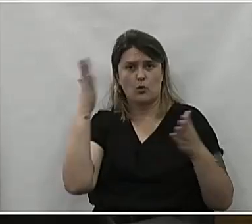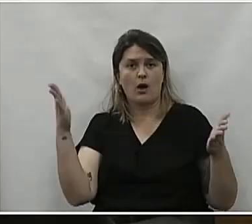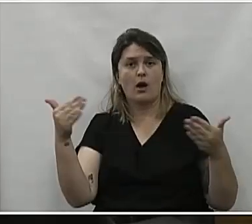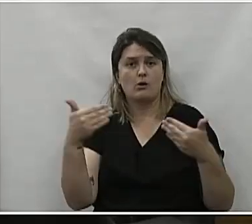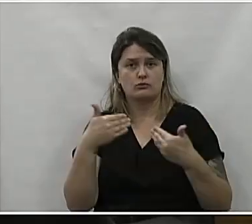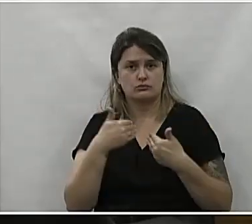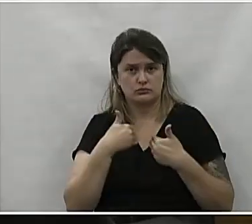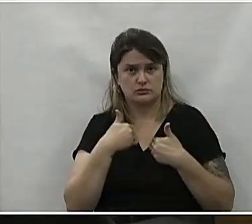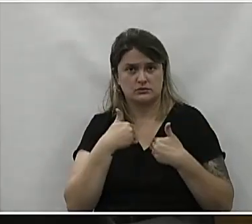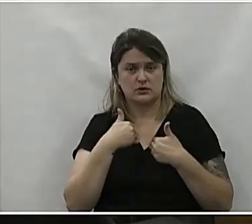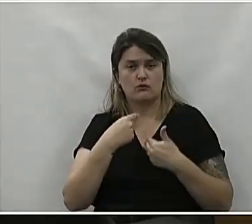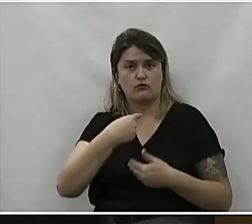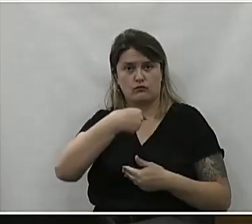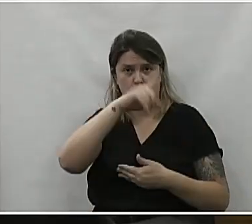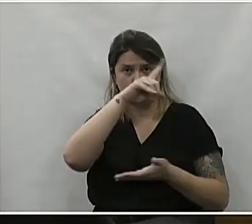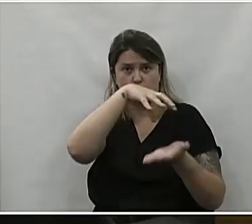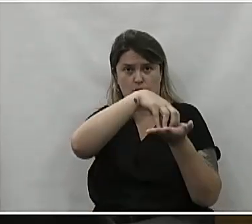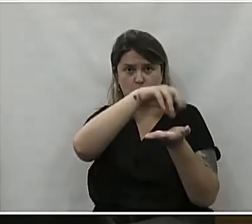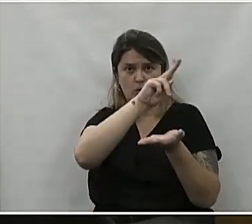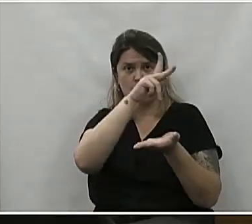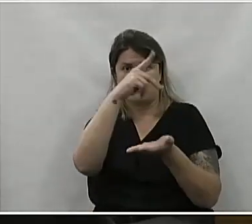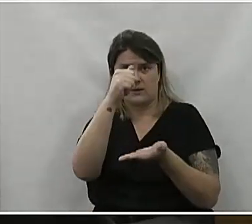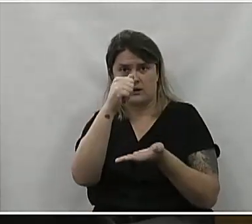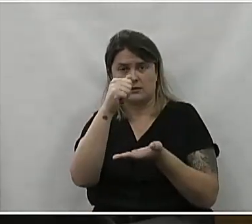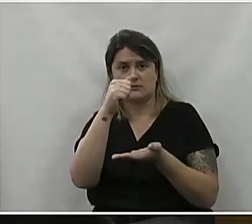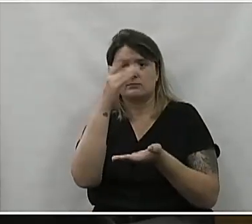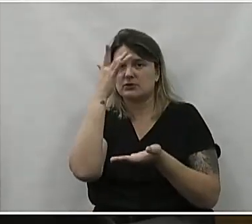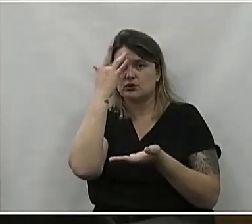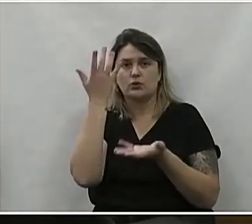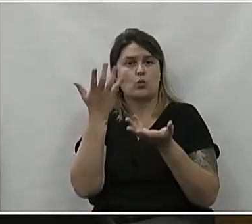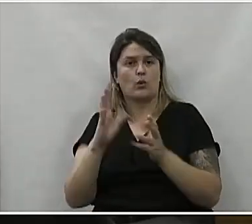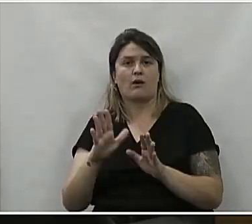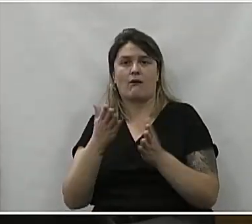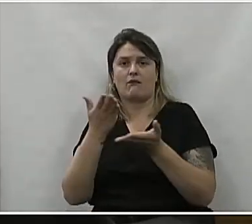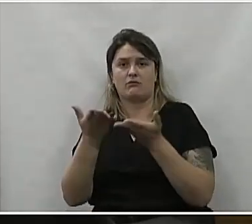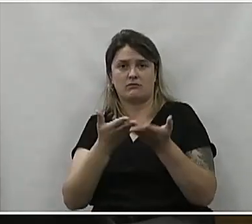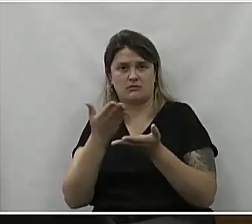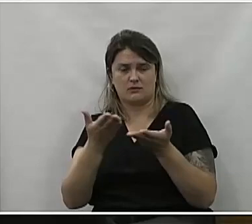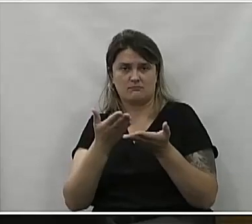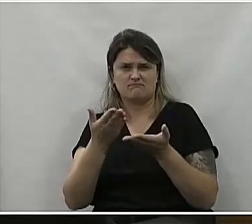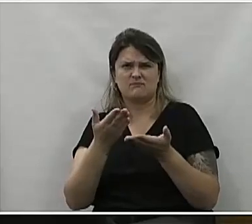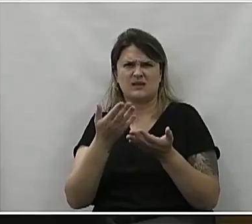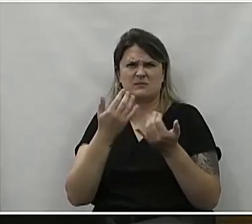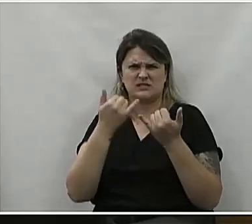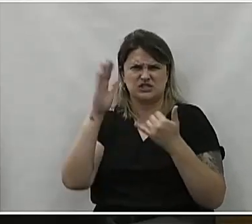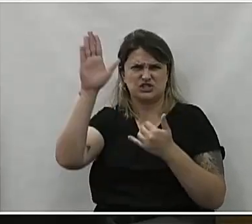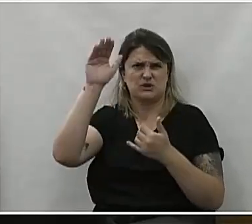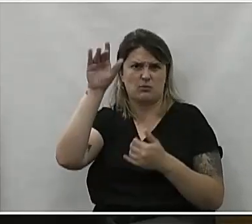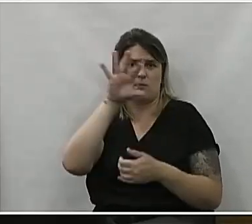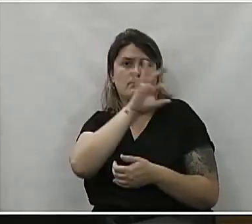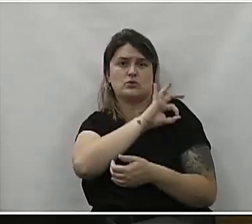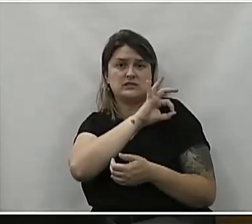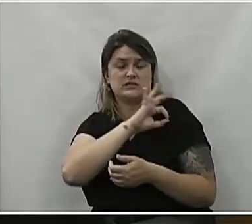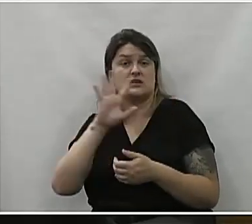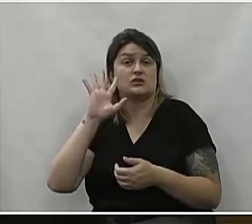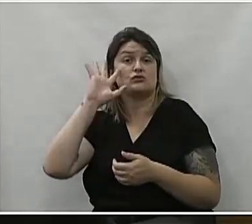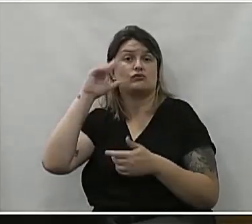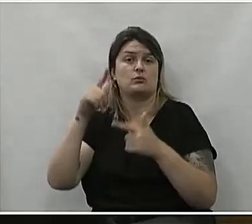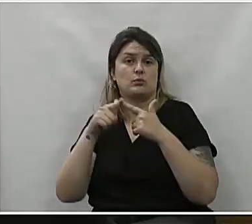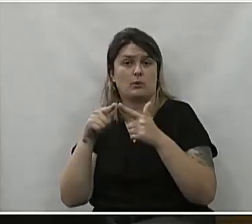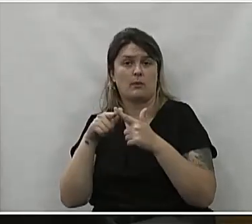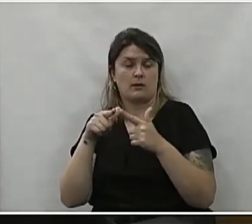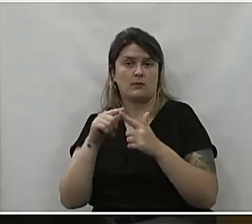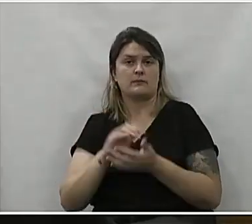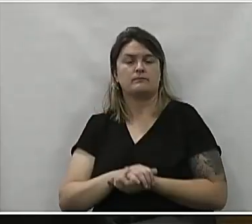Aconteceu Que foi na UPA E se recusar De atender Me parece-me Que chamaram A polícia militar De resolver o caso lá